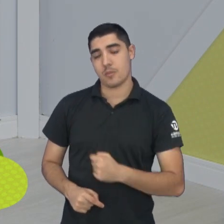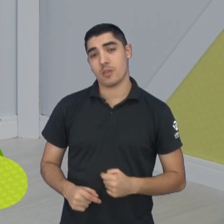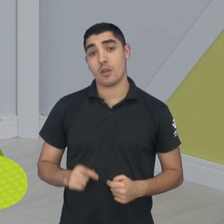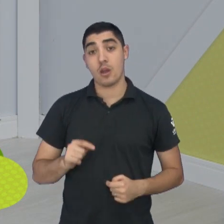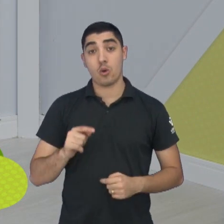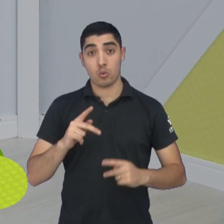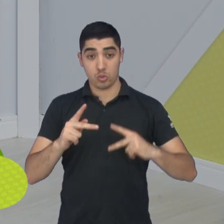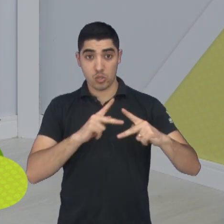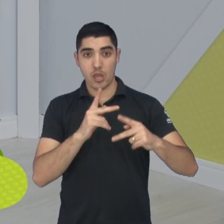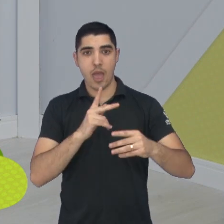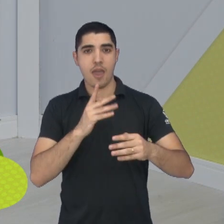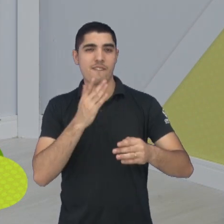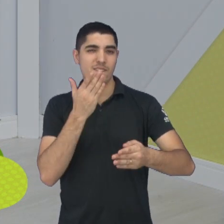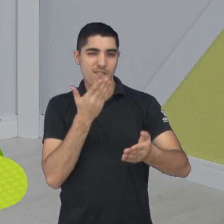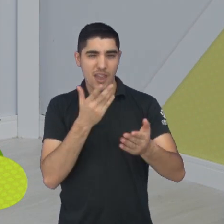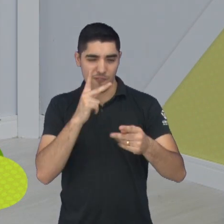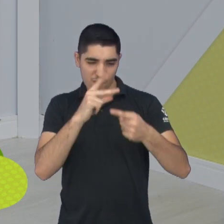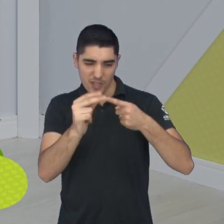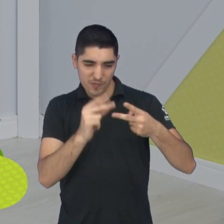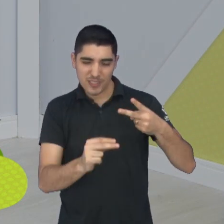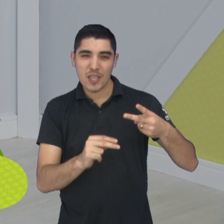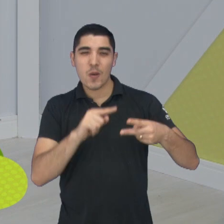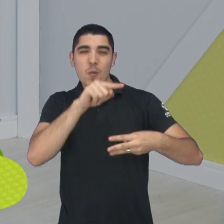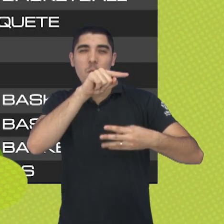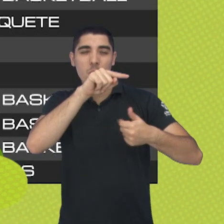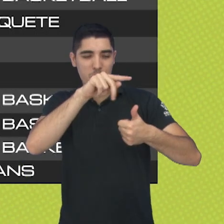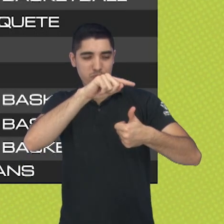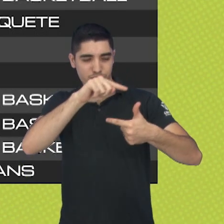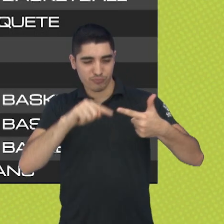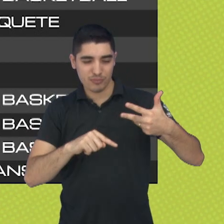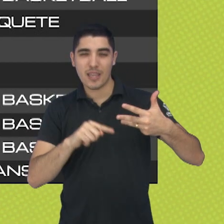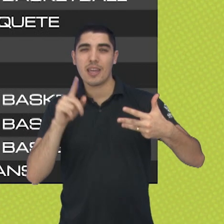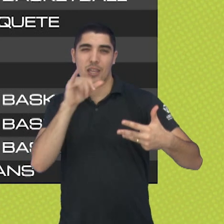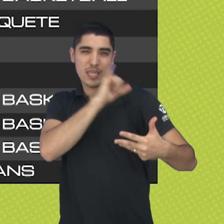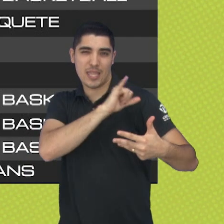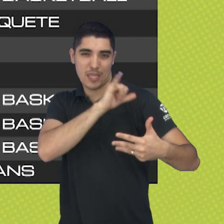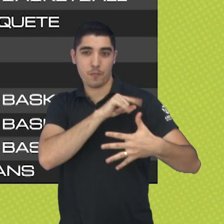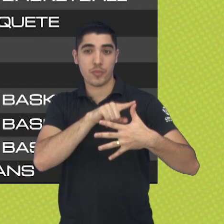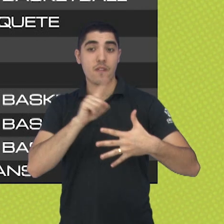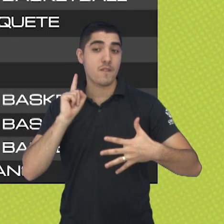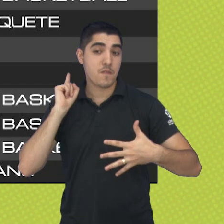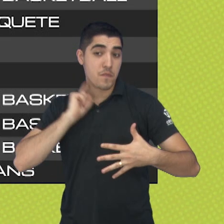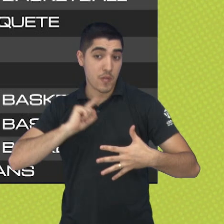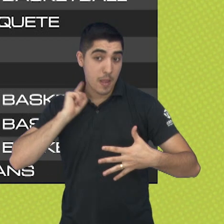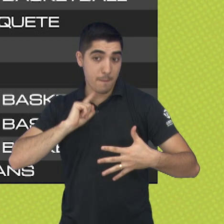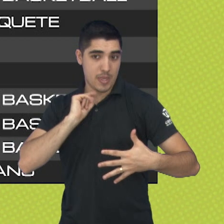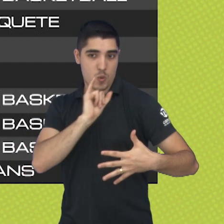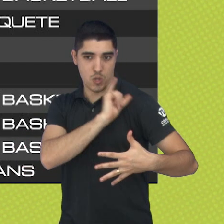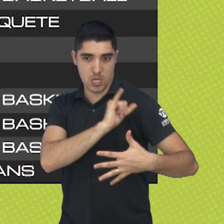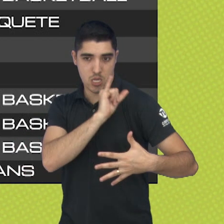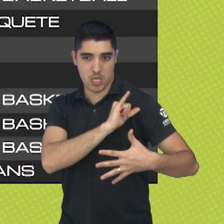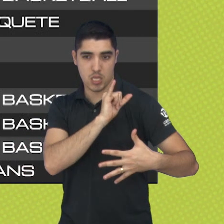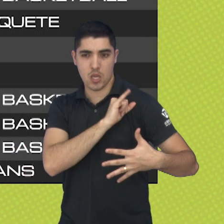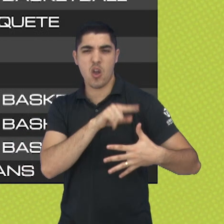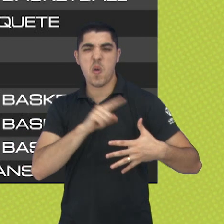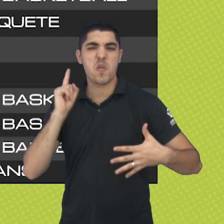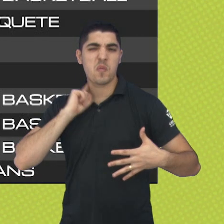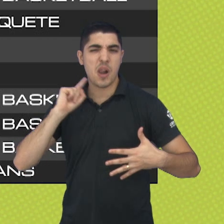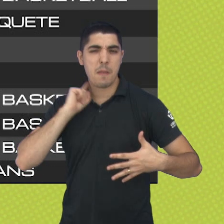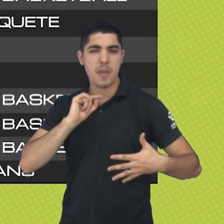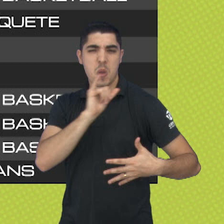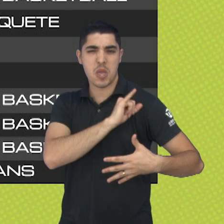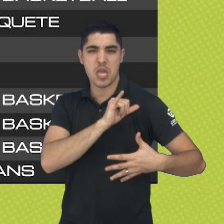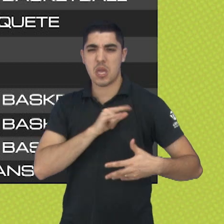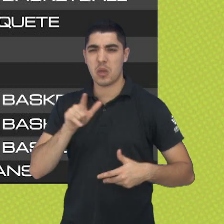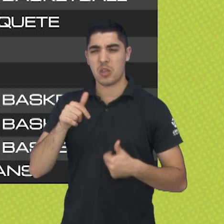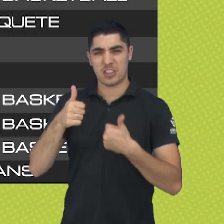cariocas em casa. Já vinha de vitórias anteriormente, mas primeiro bateu o Flamengo. O São José não tem nada com isso. O Flamengo veio meio desfalcado. Gustavinho tava bravo,